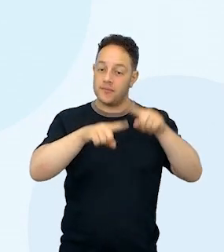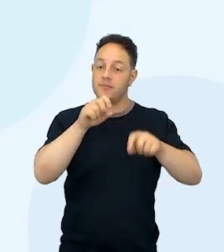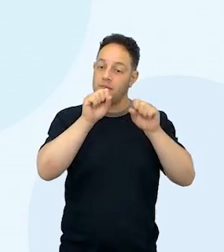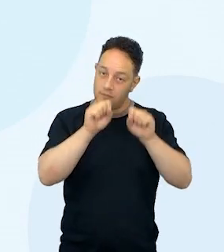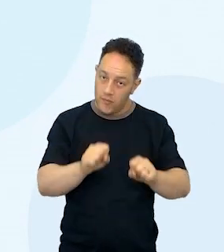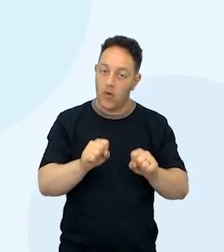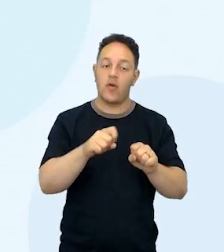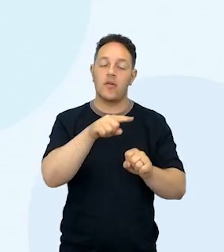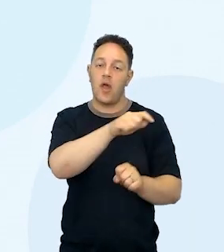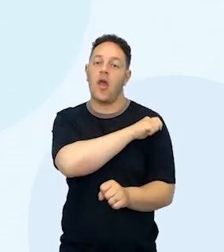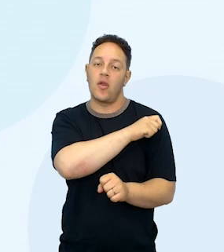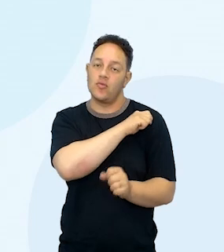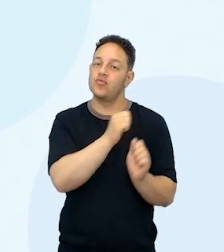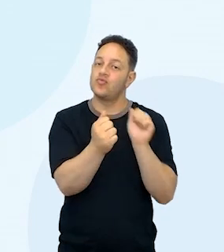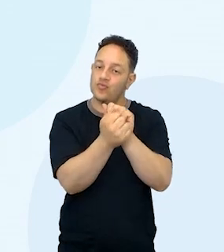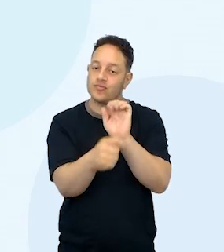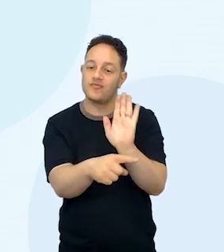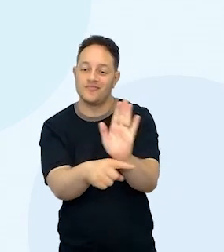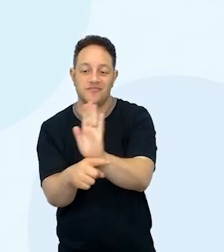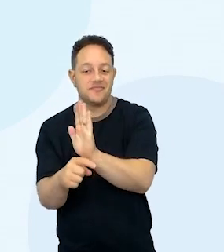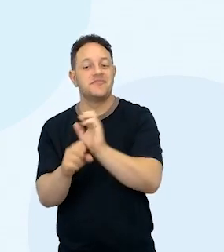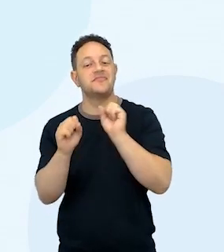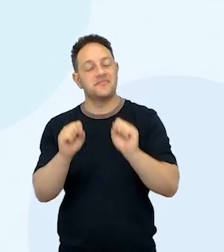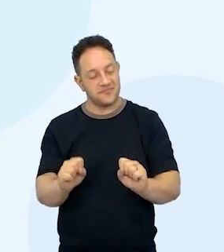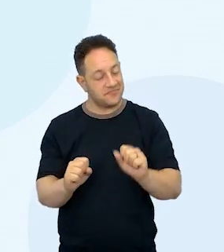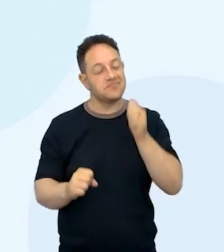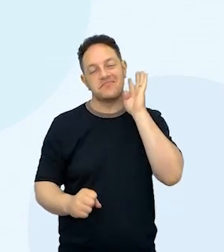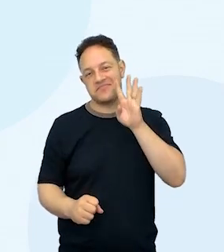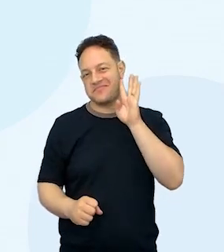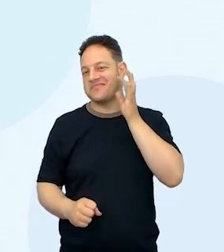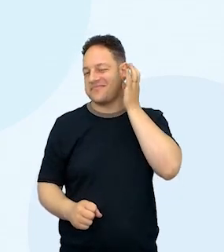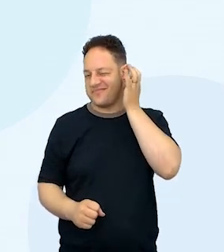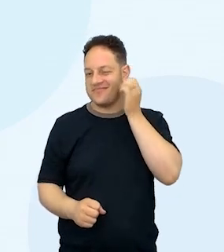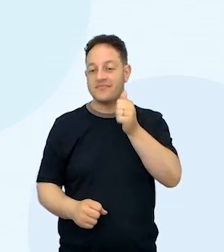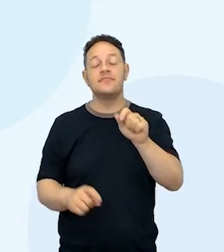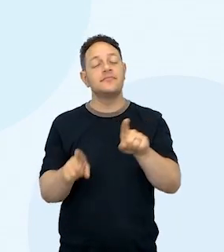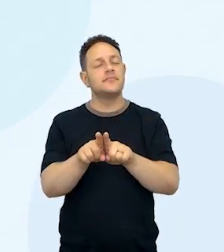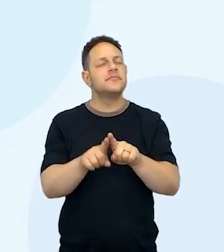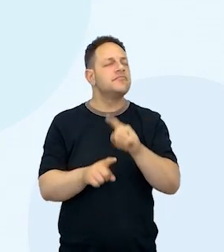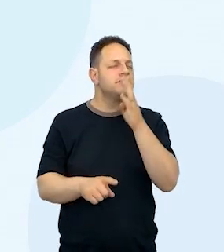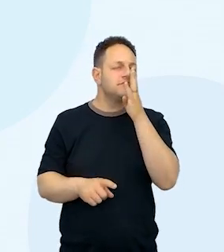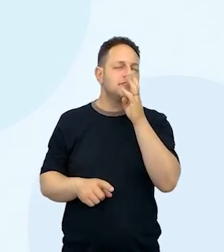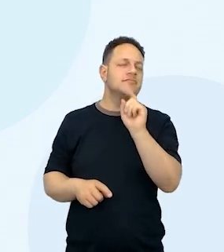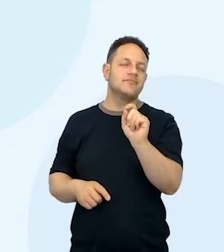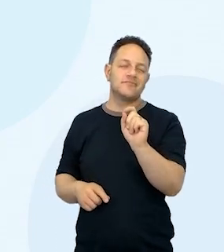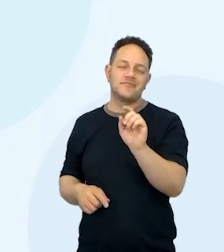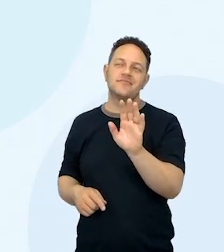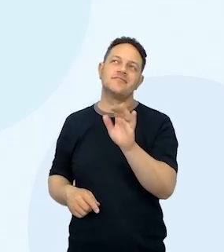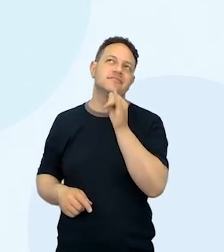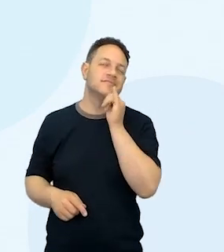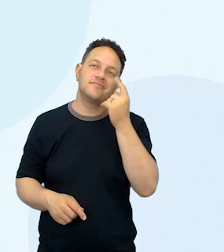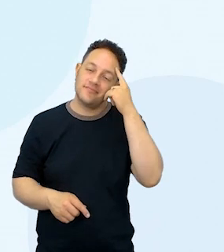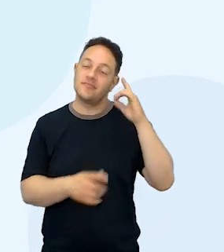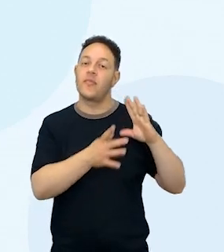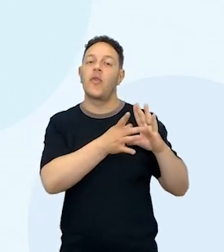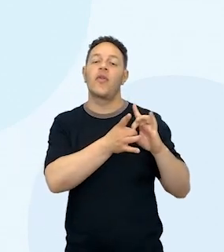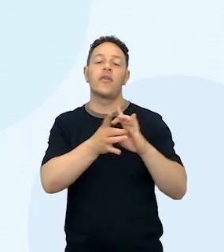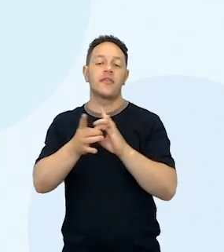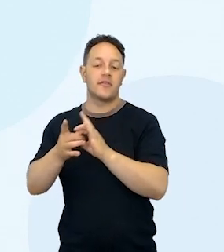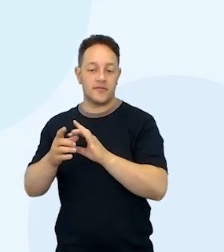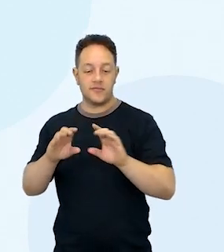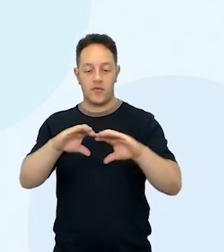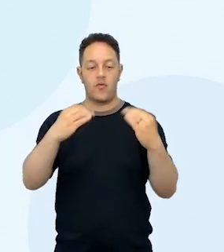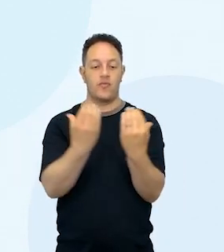com estudantes, então é muito bacana. E é interessante pensar no contexto daquela